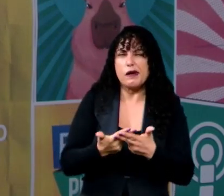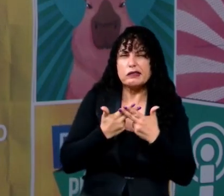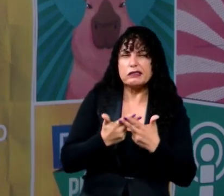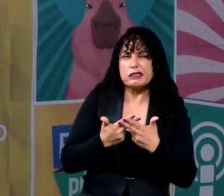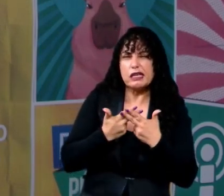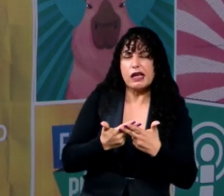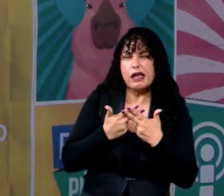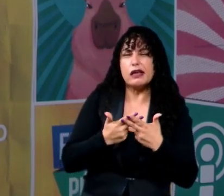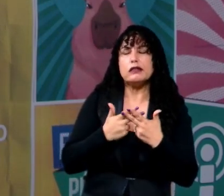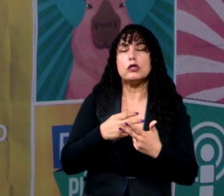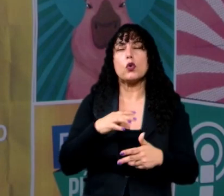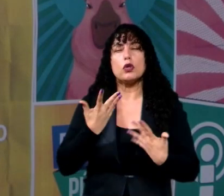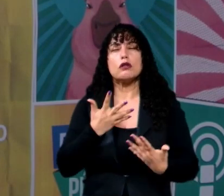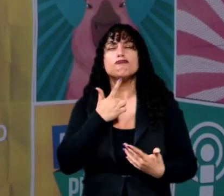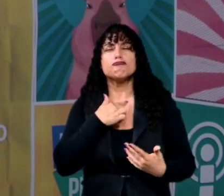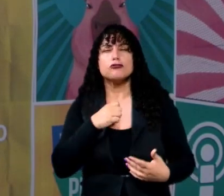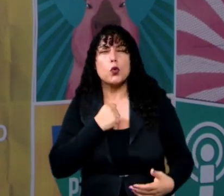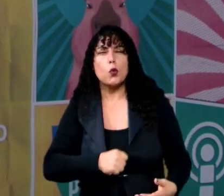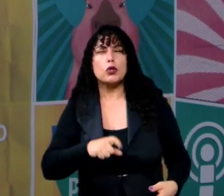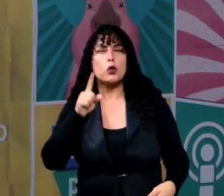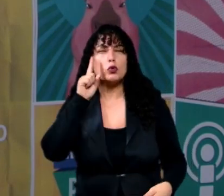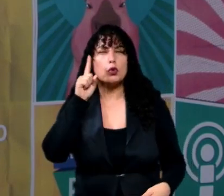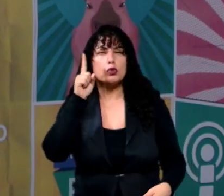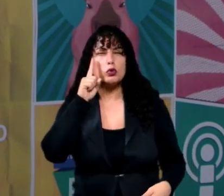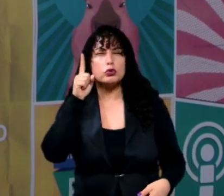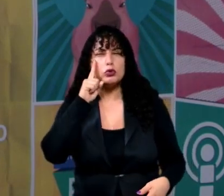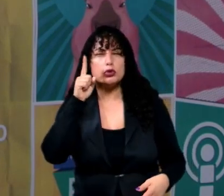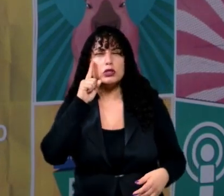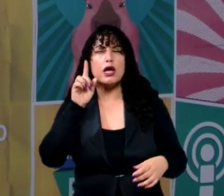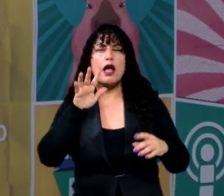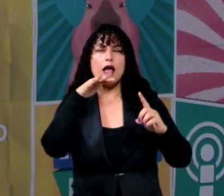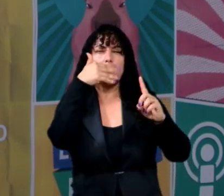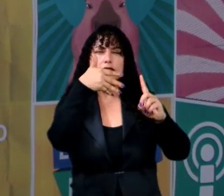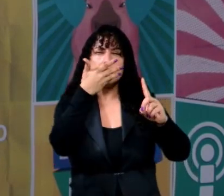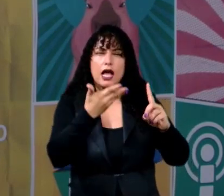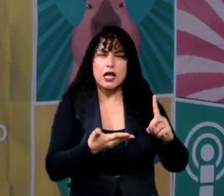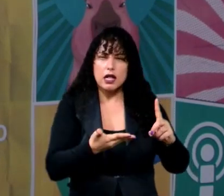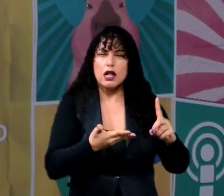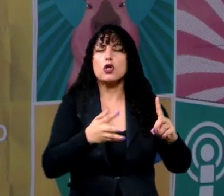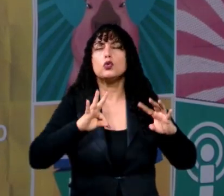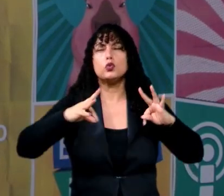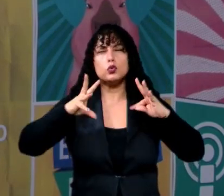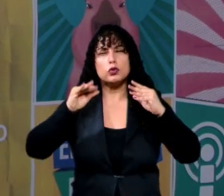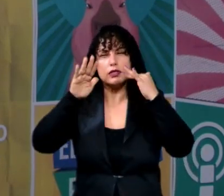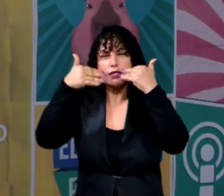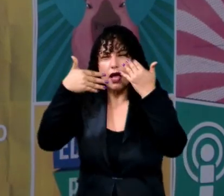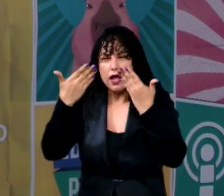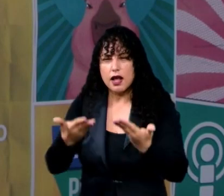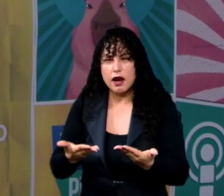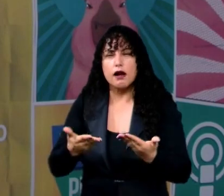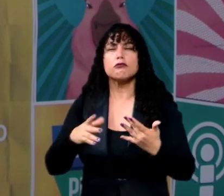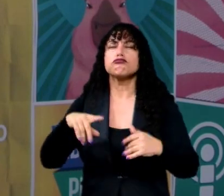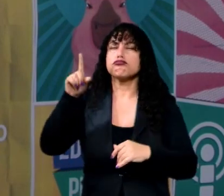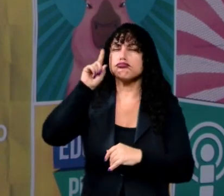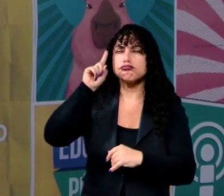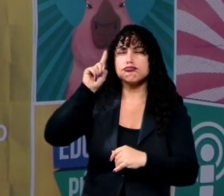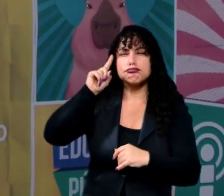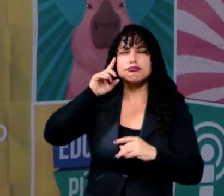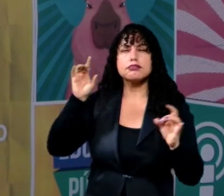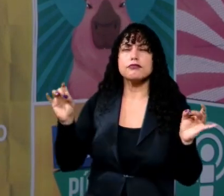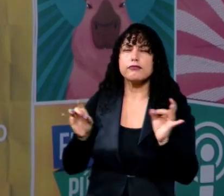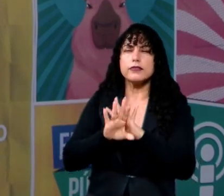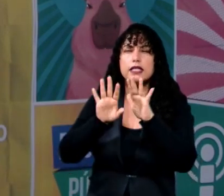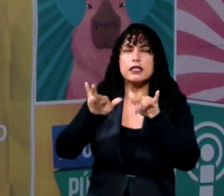impacientes, né? Então, tudo no cotidiano é sagrado. Tudo no cotidiano é sagrado. E o cotidiano termina